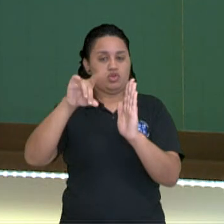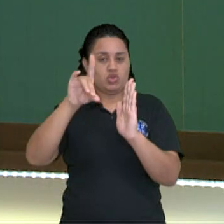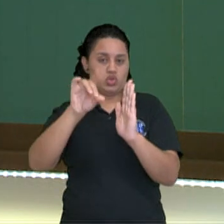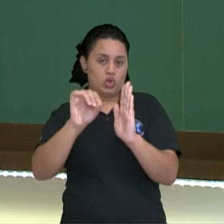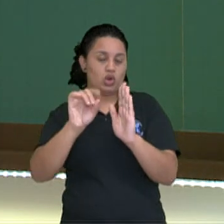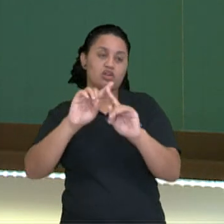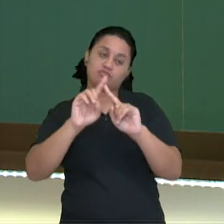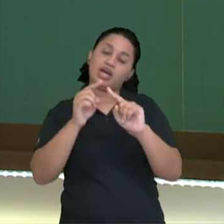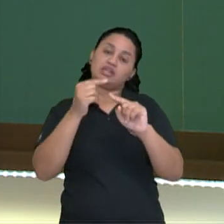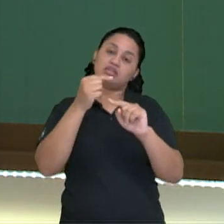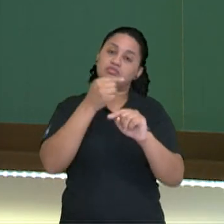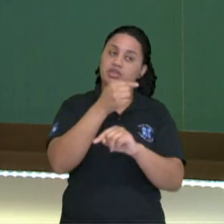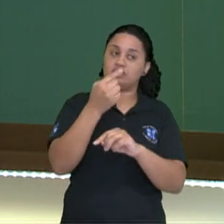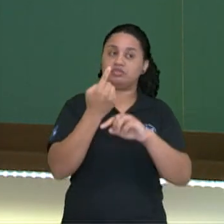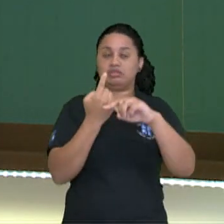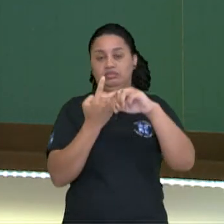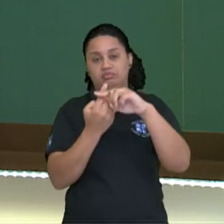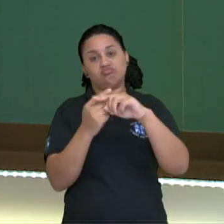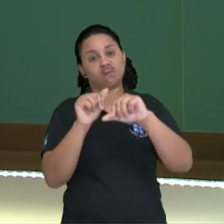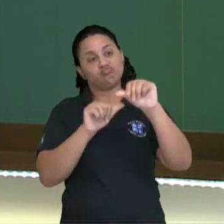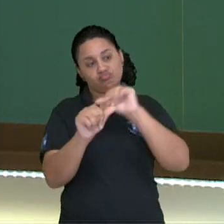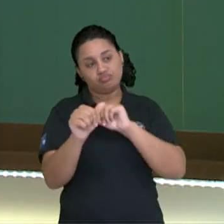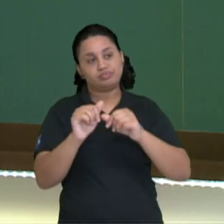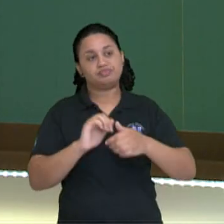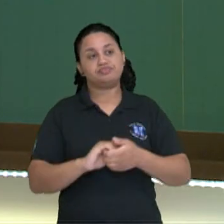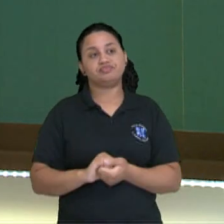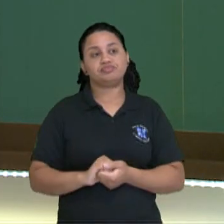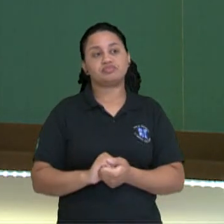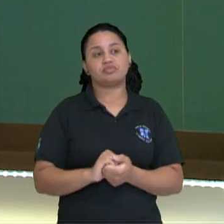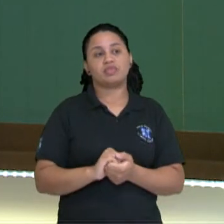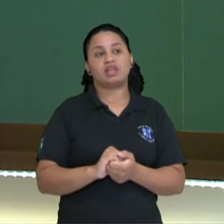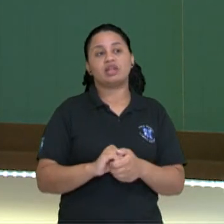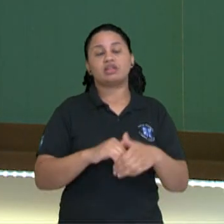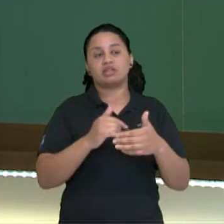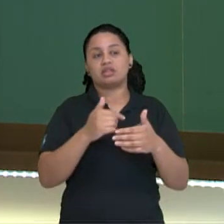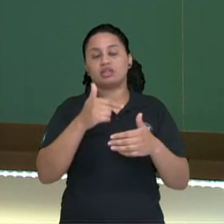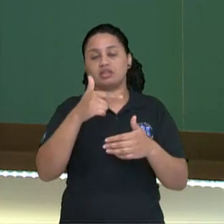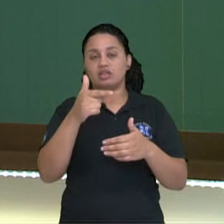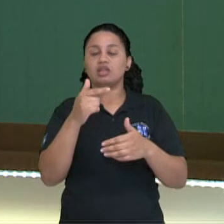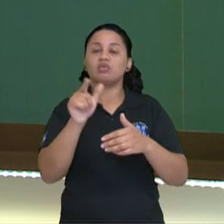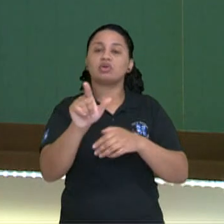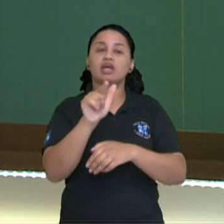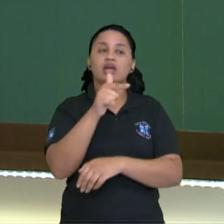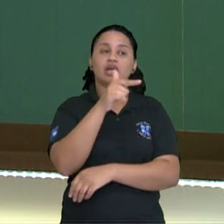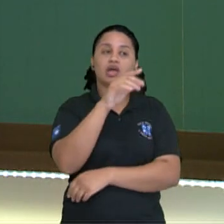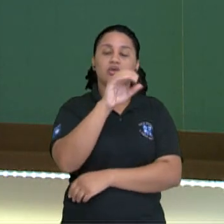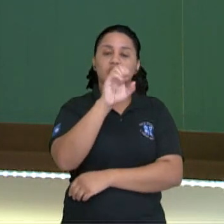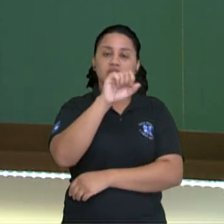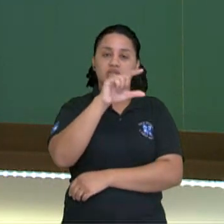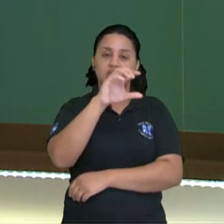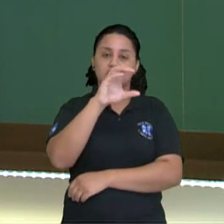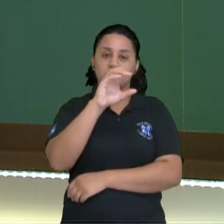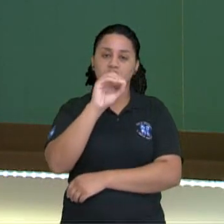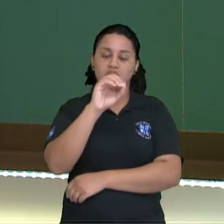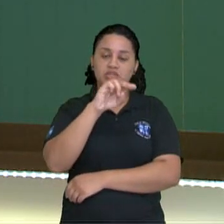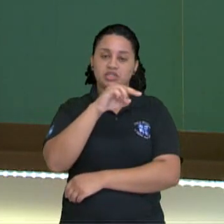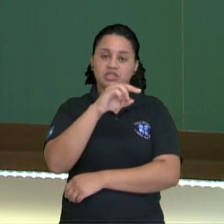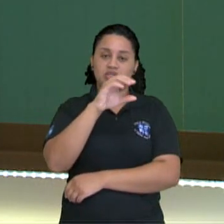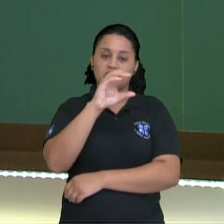sinal. Então, eu sei que cosseno de 340 é menos cosseno de 20, vai ser o quê? Cosseno de